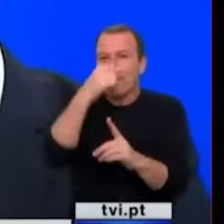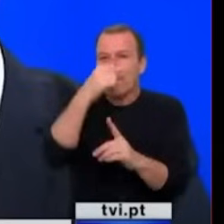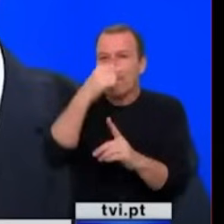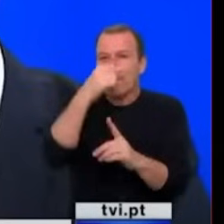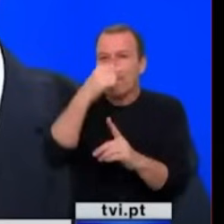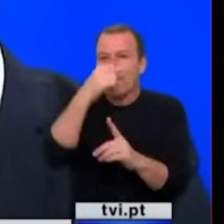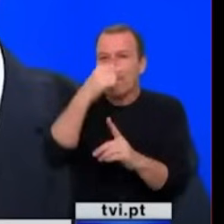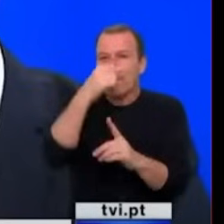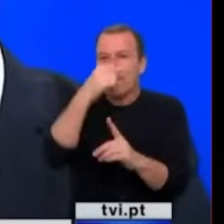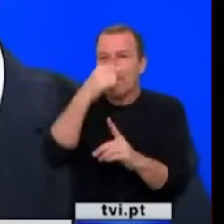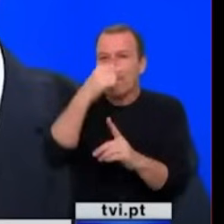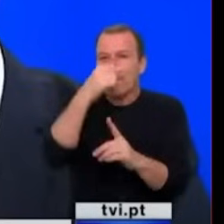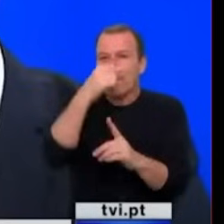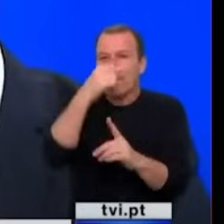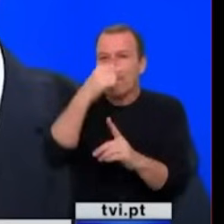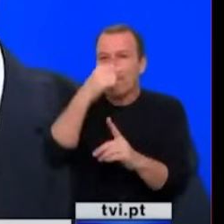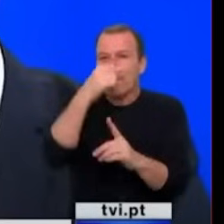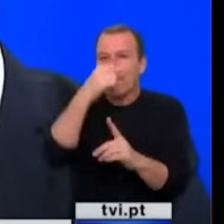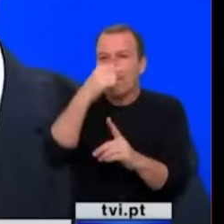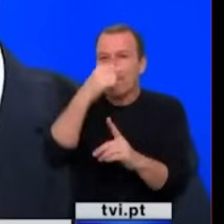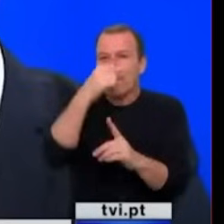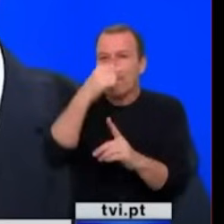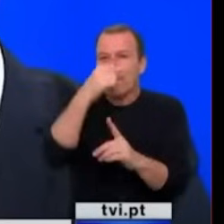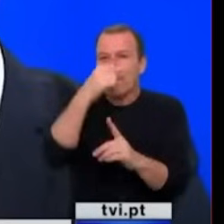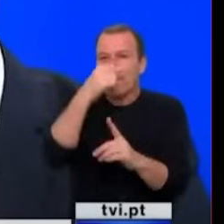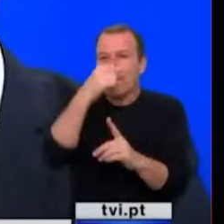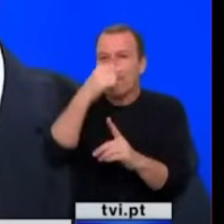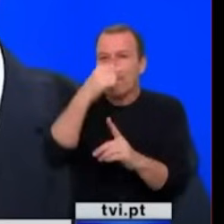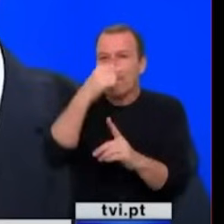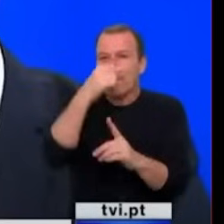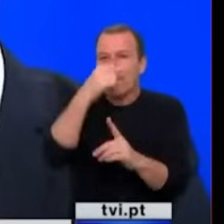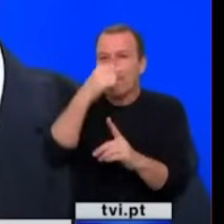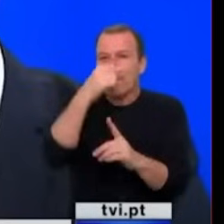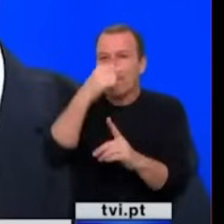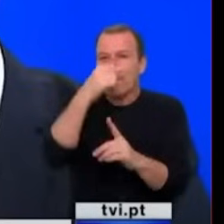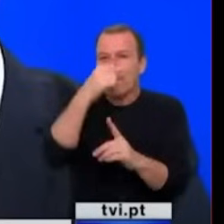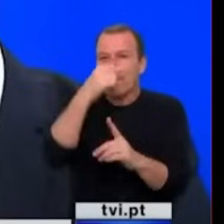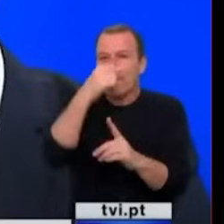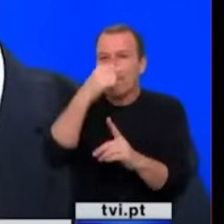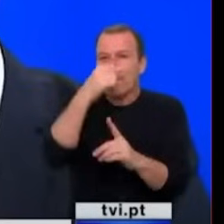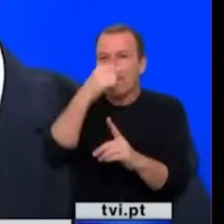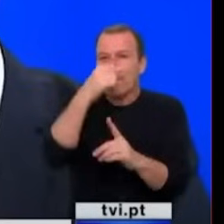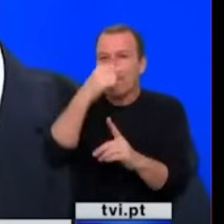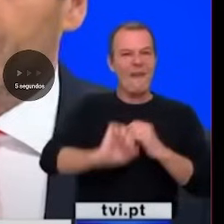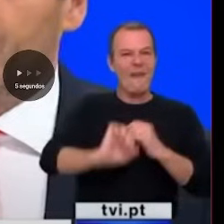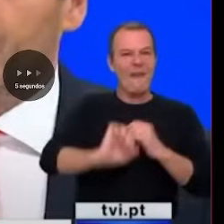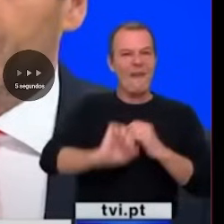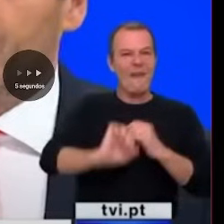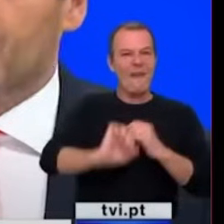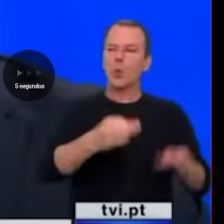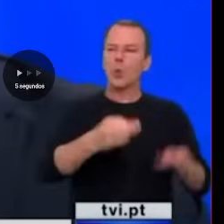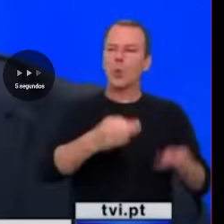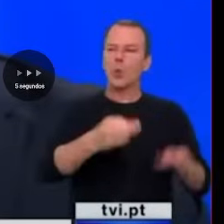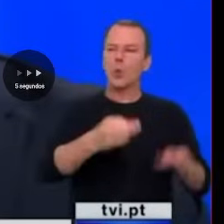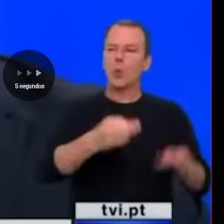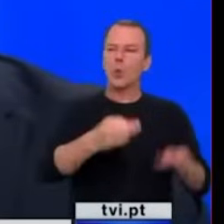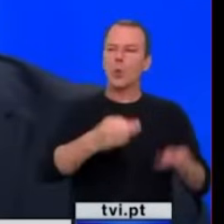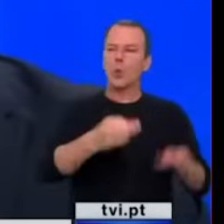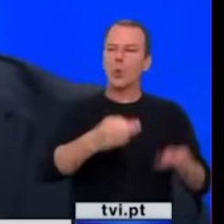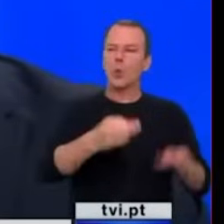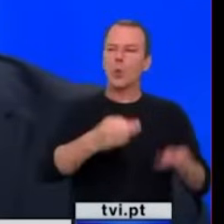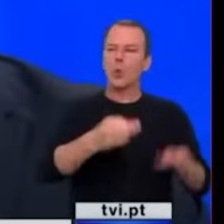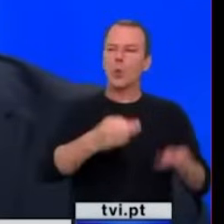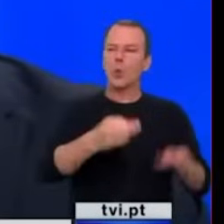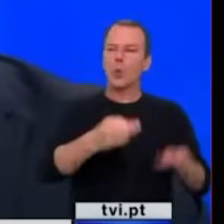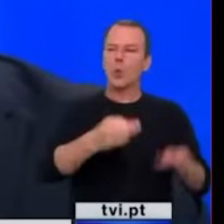escolheu fazer em vez de dizer concretamente que requisitos é que quer retirar escolheu ir para o para o caso público que toda a gente sabe que existe